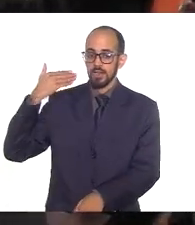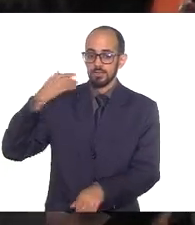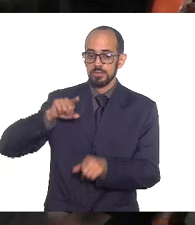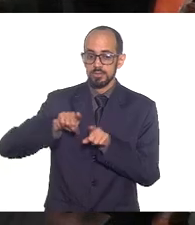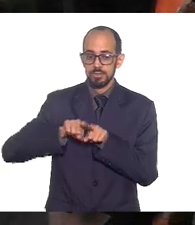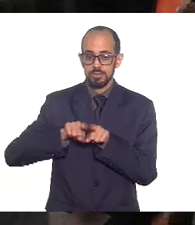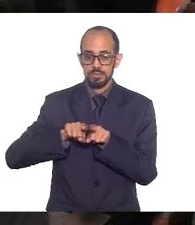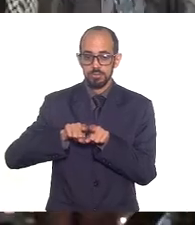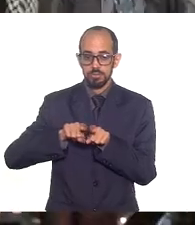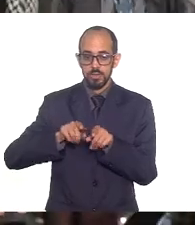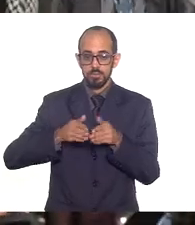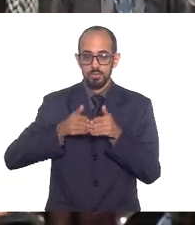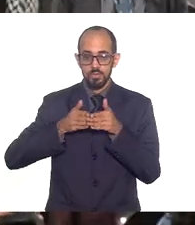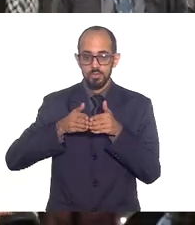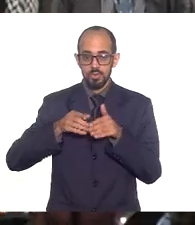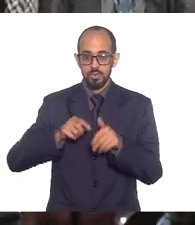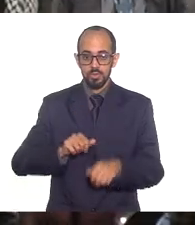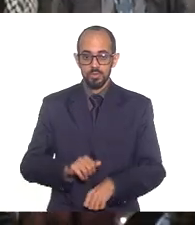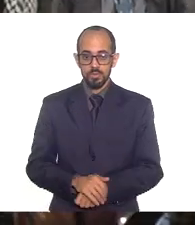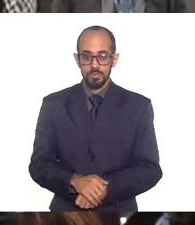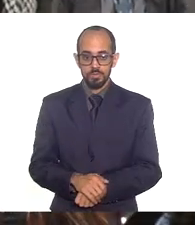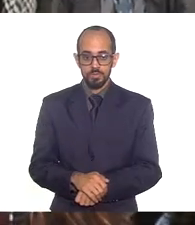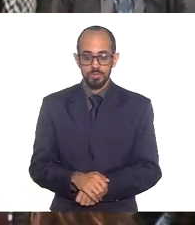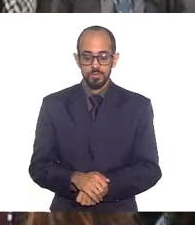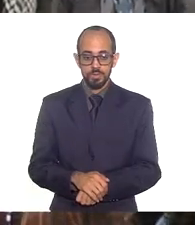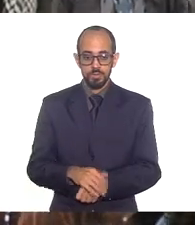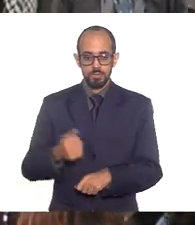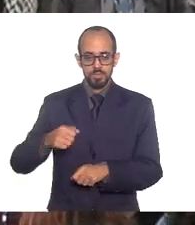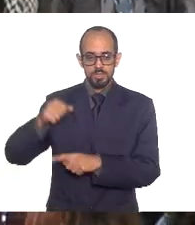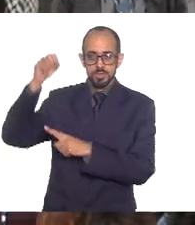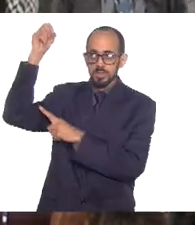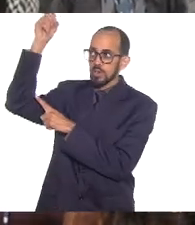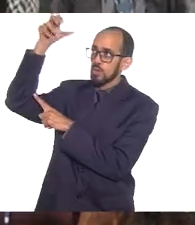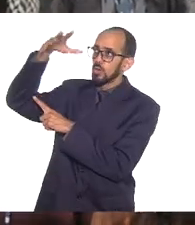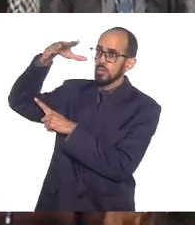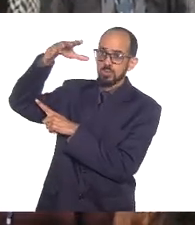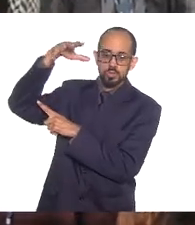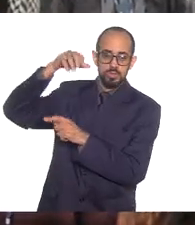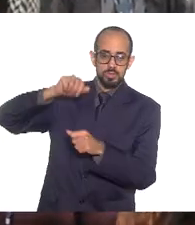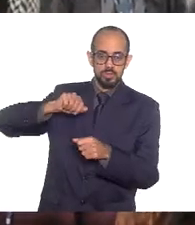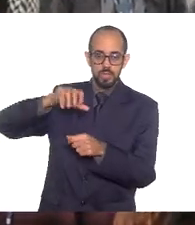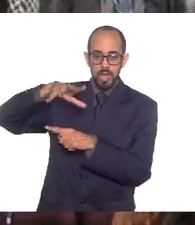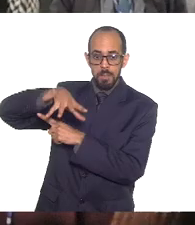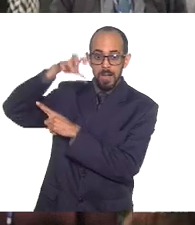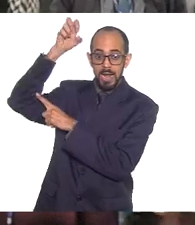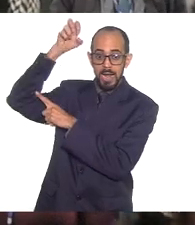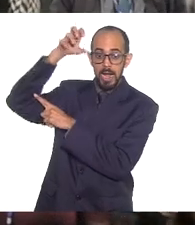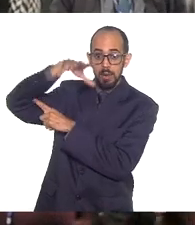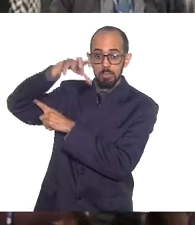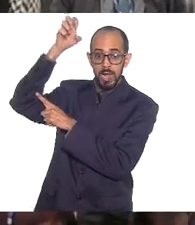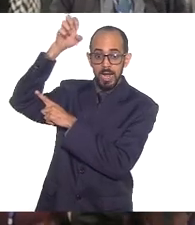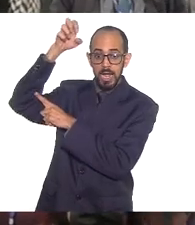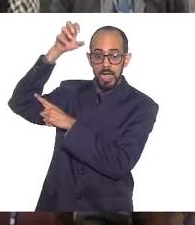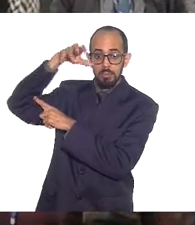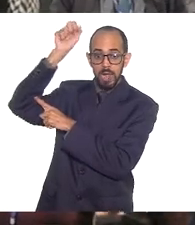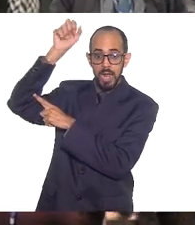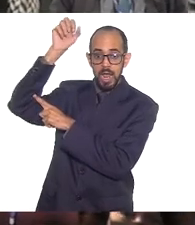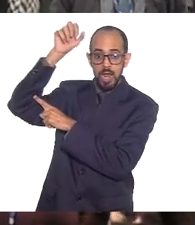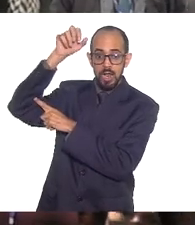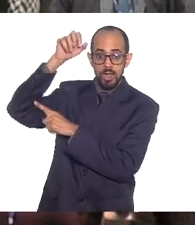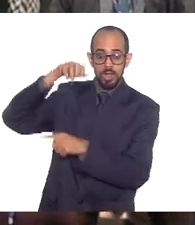ó e é apagar ou acender e apagar a luz aqui